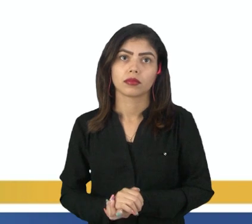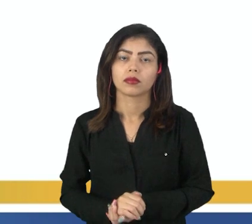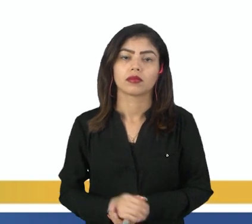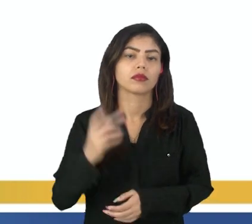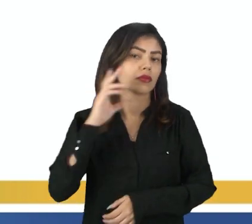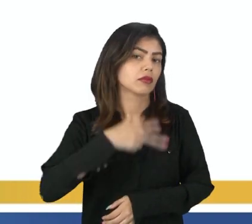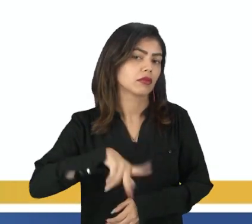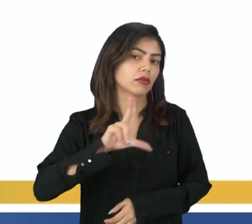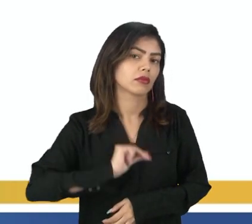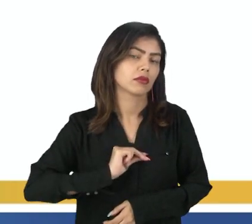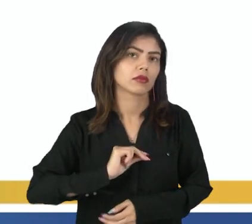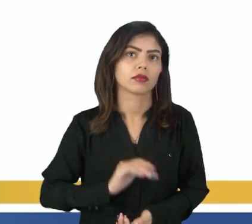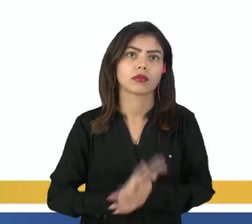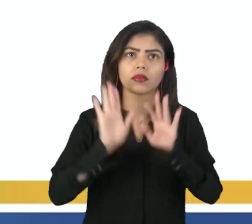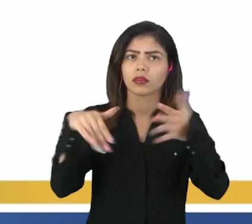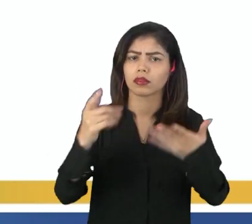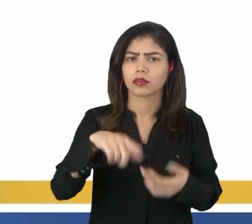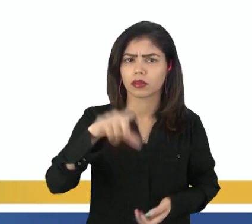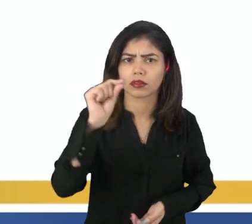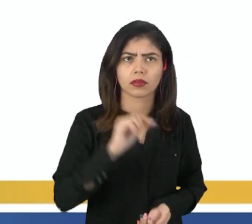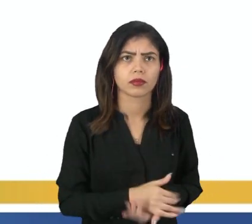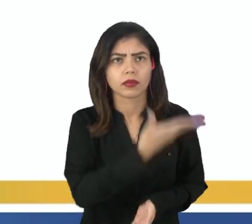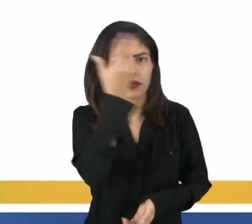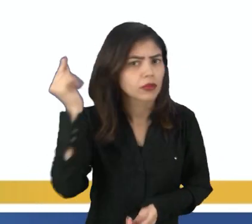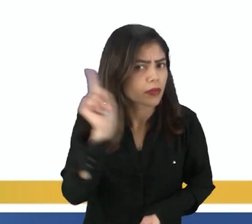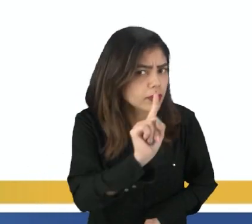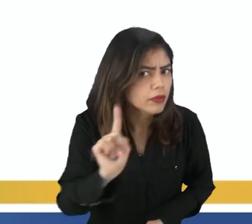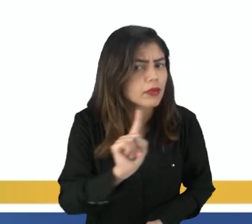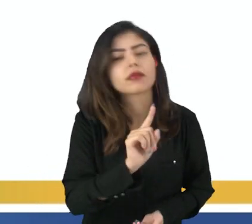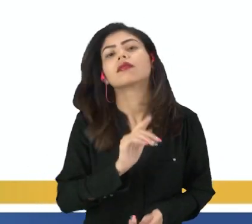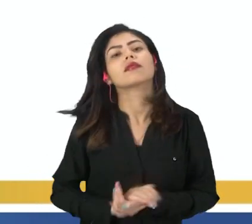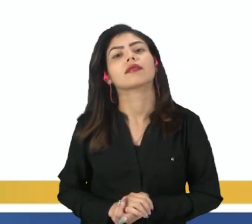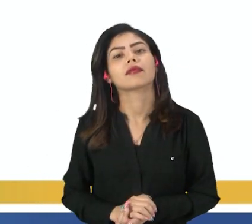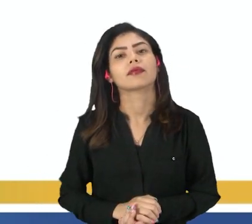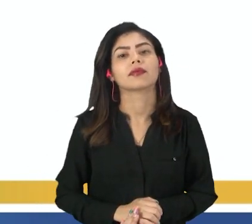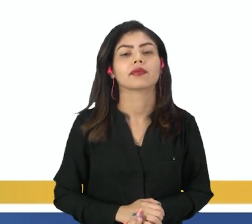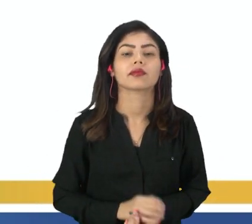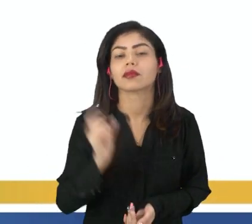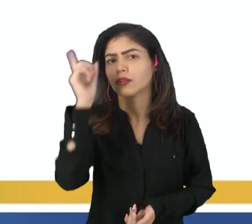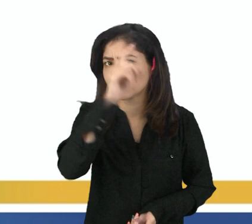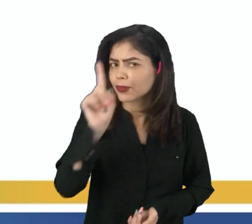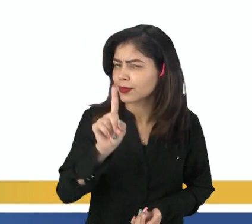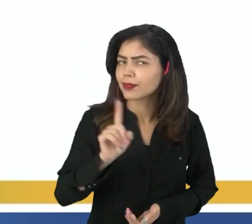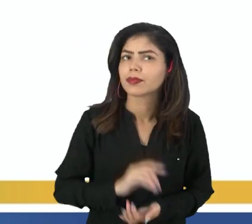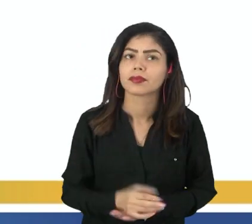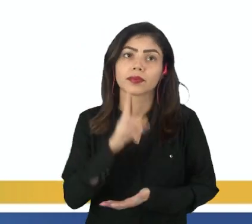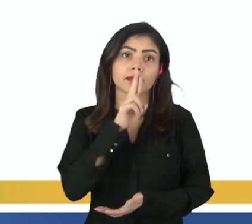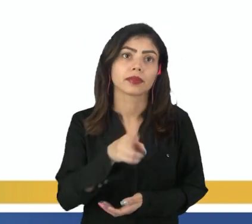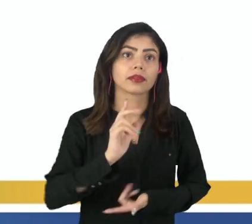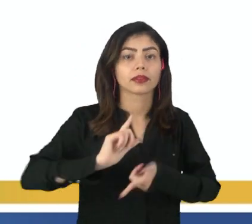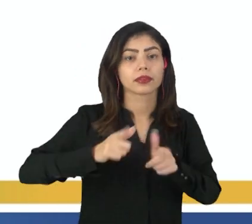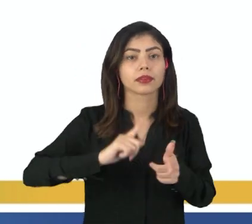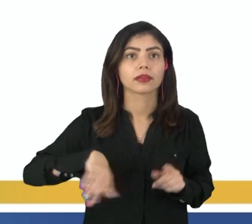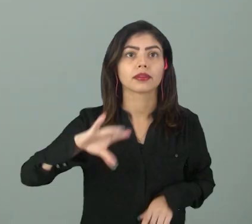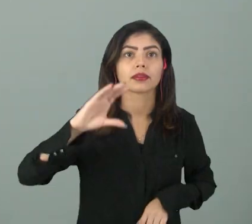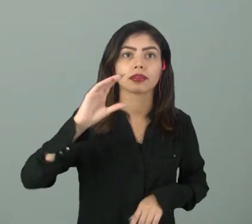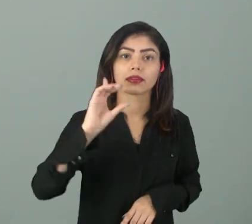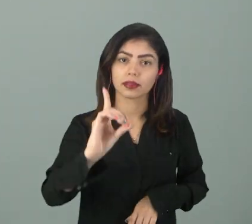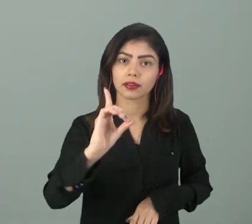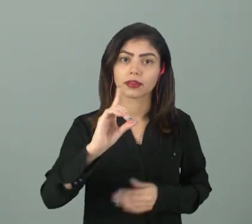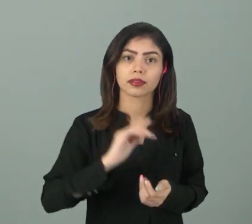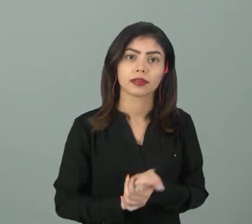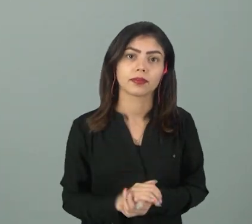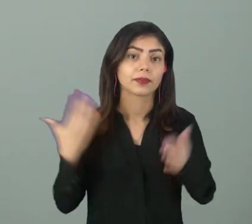colonizador português. E aí, fez a sua escolha? Não está difícil, pelo que nós estudamos agora há pouco. Quem respondeu que a letra